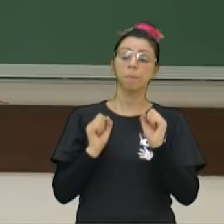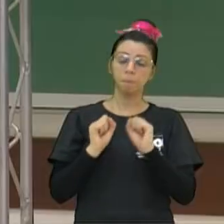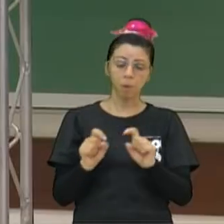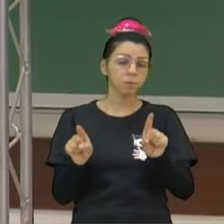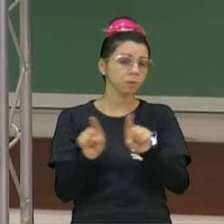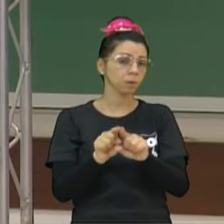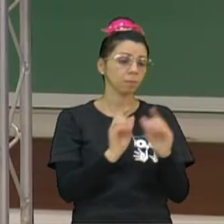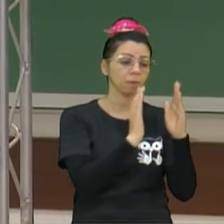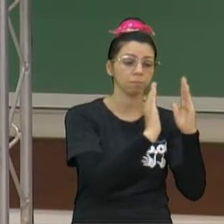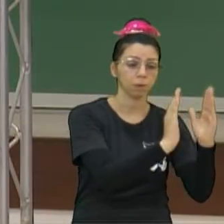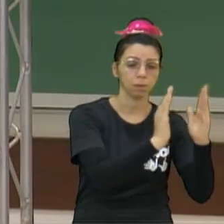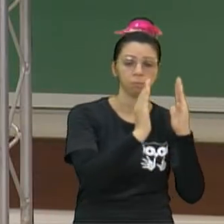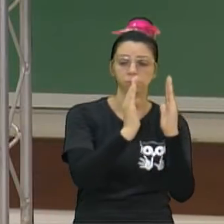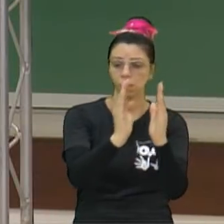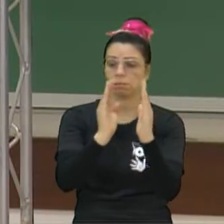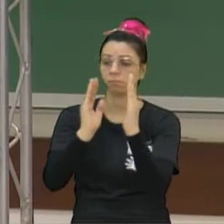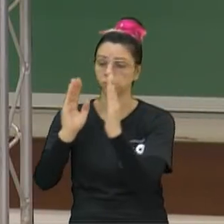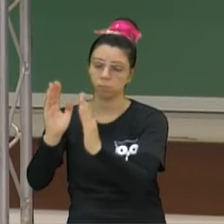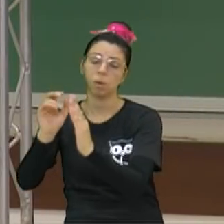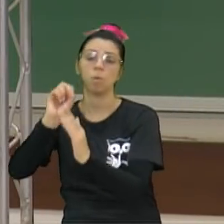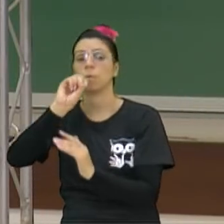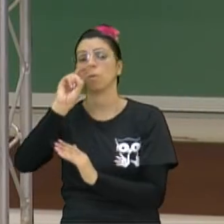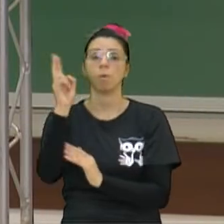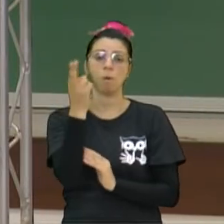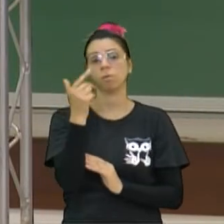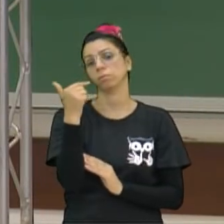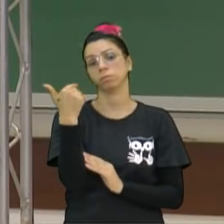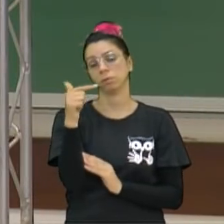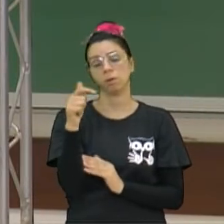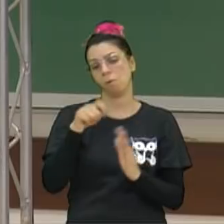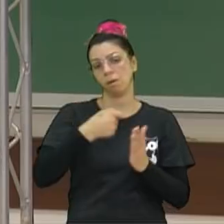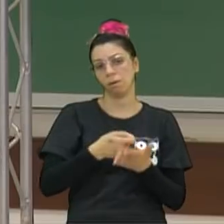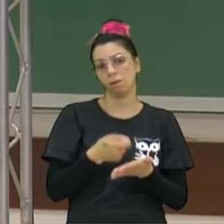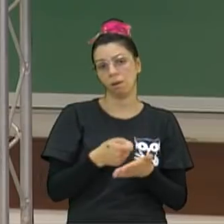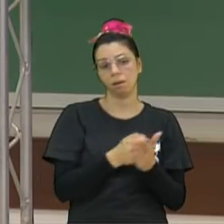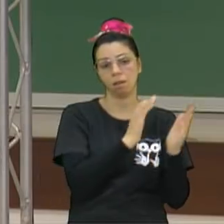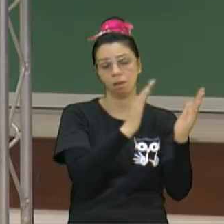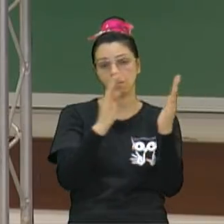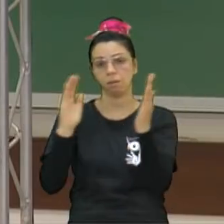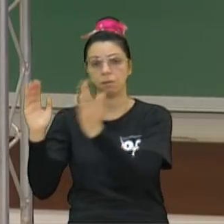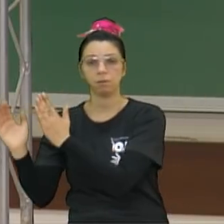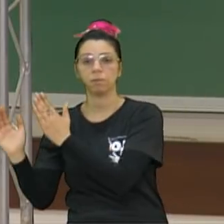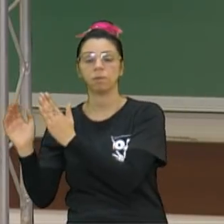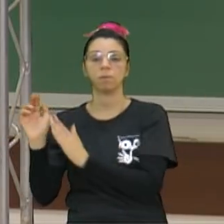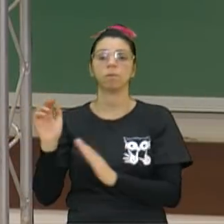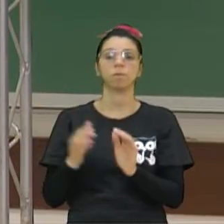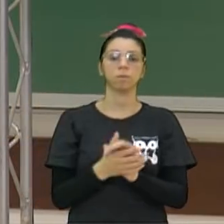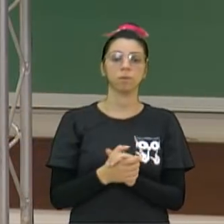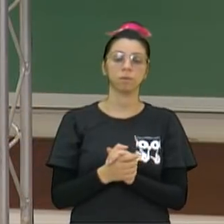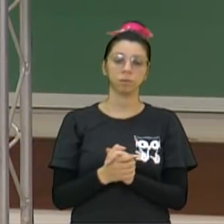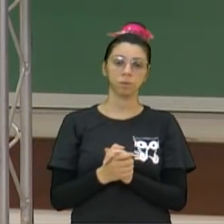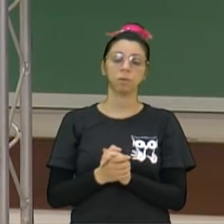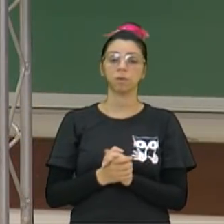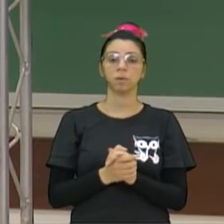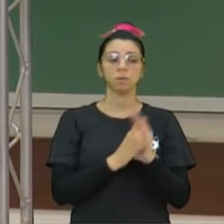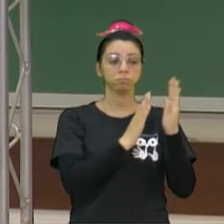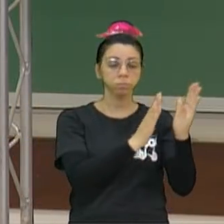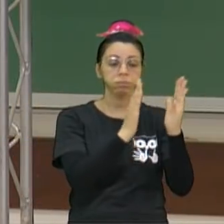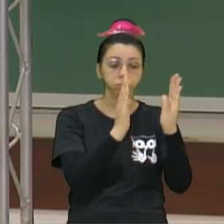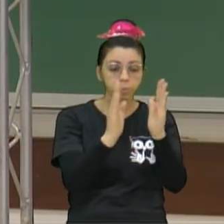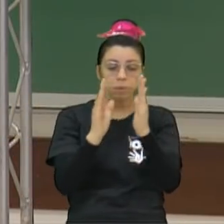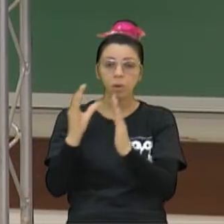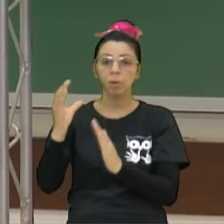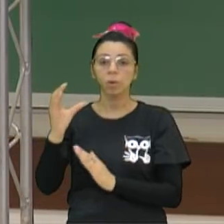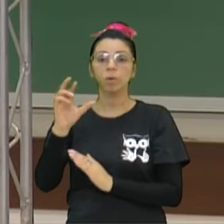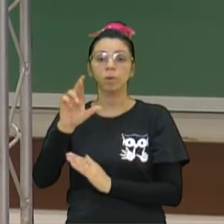linearidade cronológica ou não, né, às vezes a pessoa começa falando desde o início o que aconteceu e segue ali cronologicamente